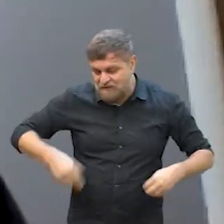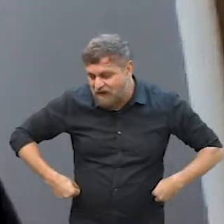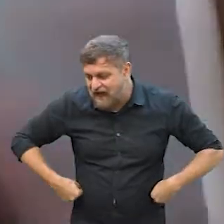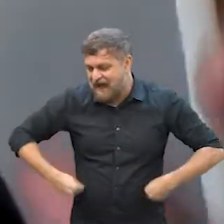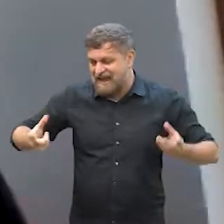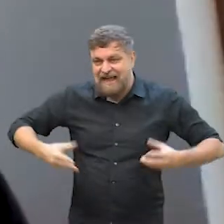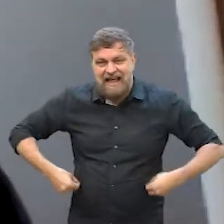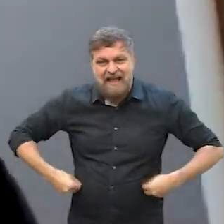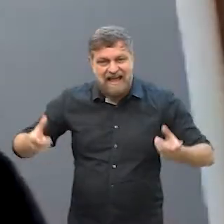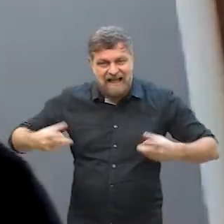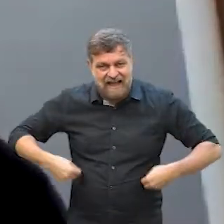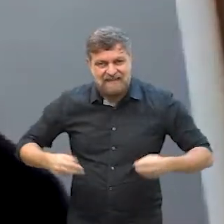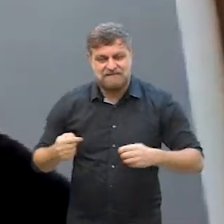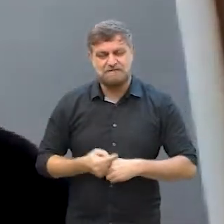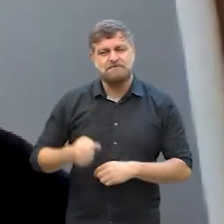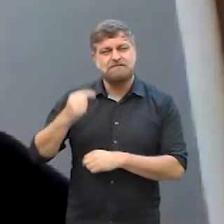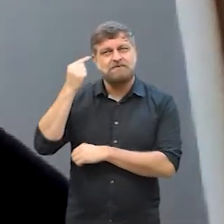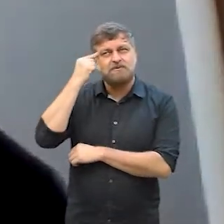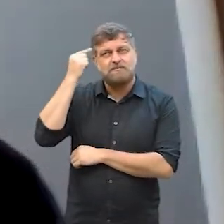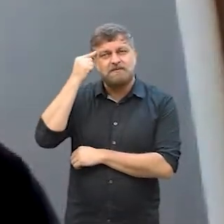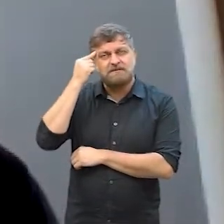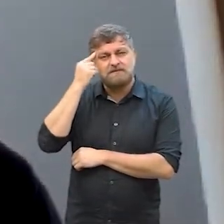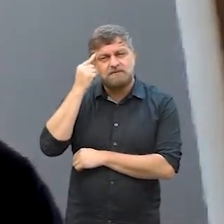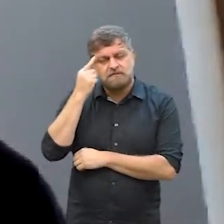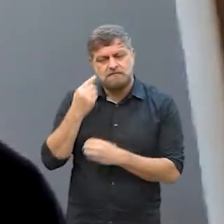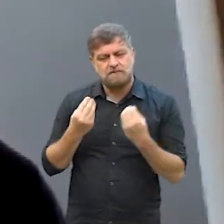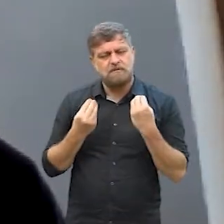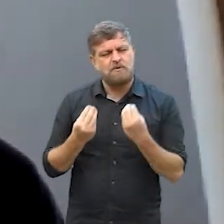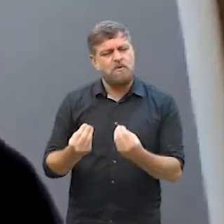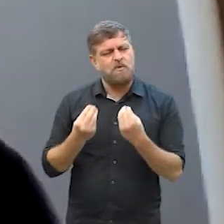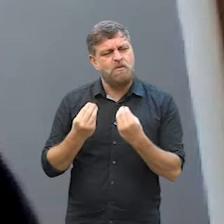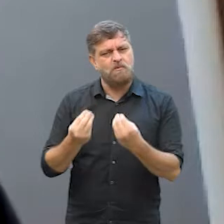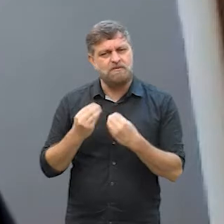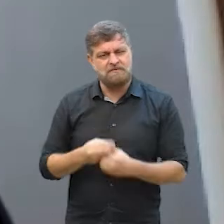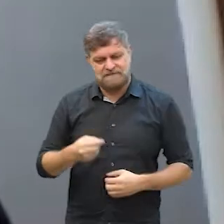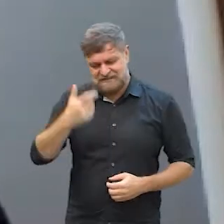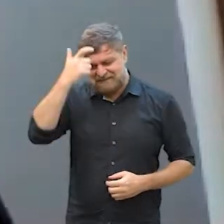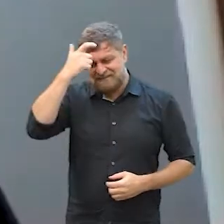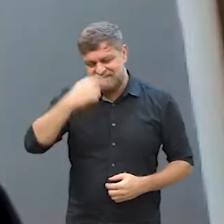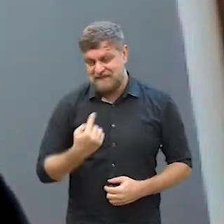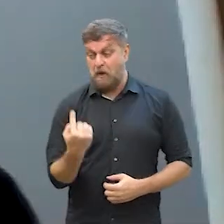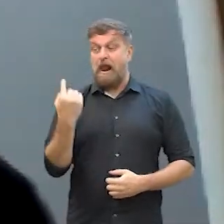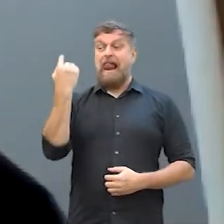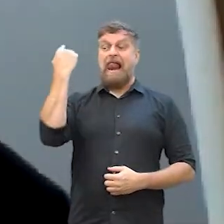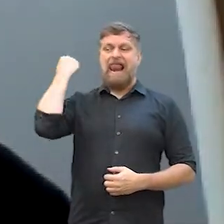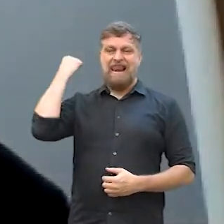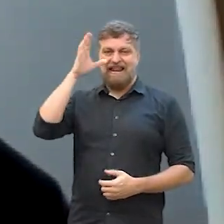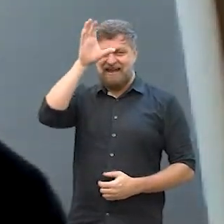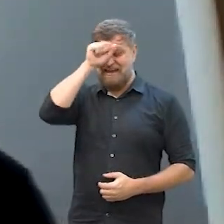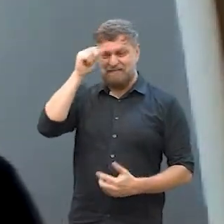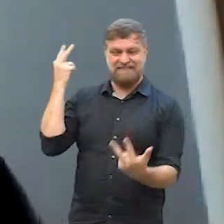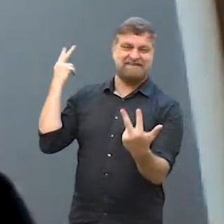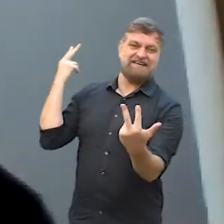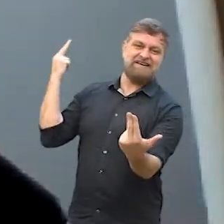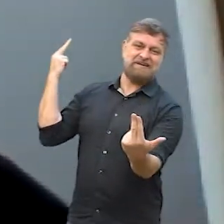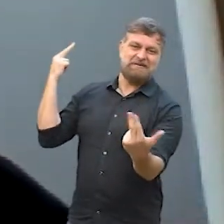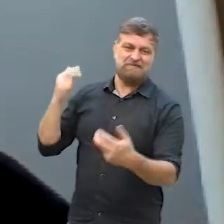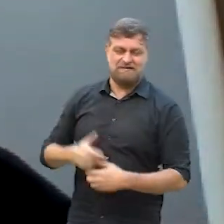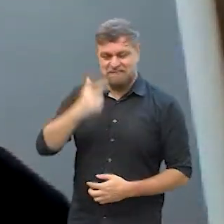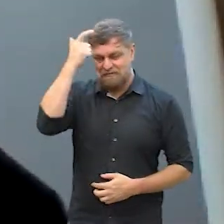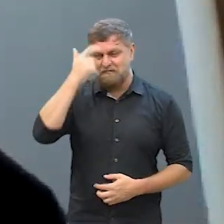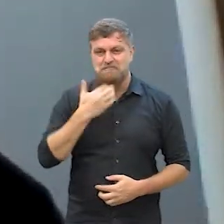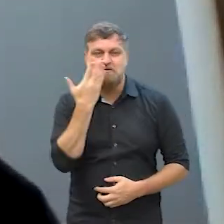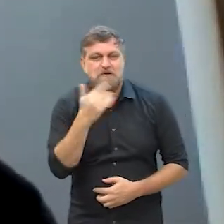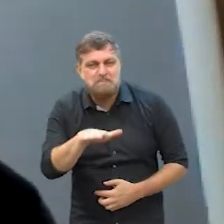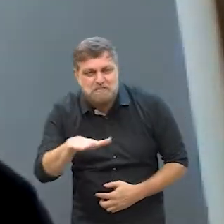para eles criarem um presente. Eu fico pensando assim, falo, puxa vida, se eu tivesse tido essa aula quando eu estava